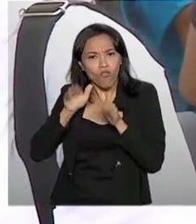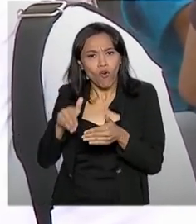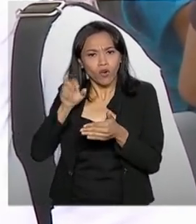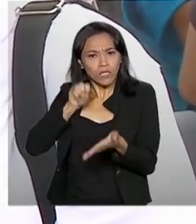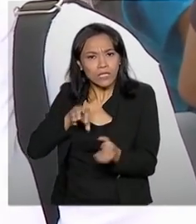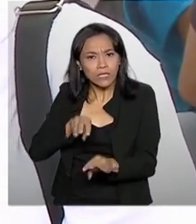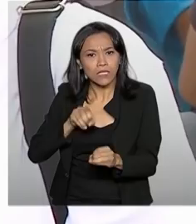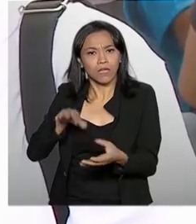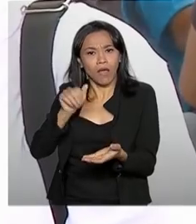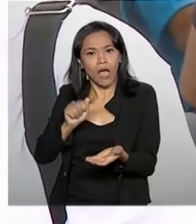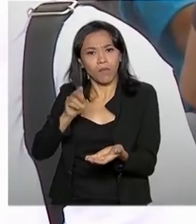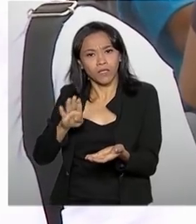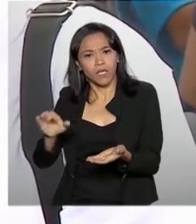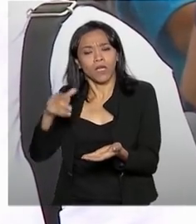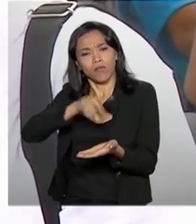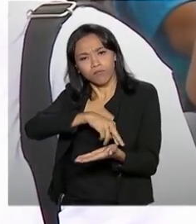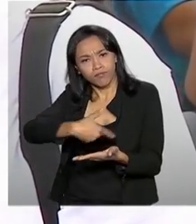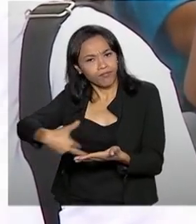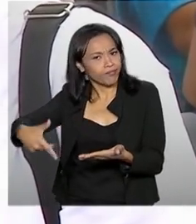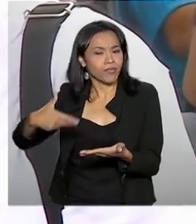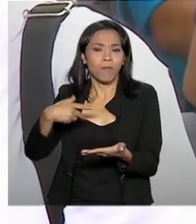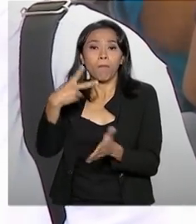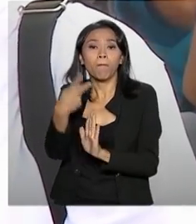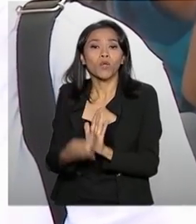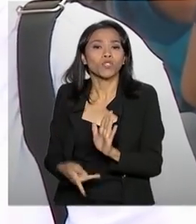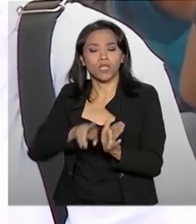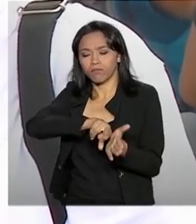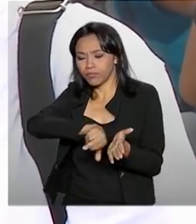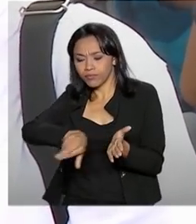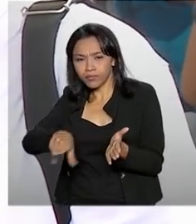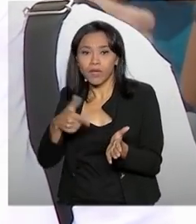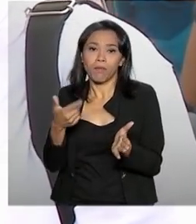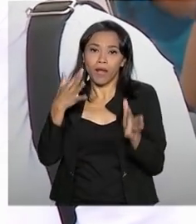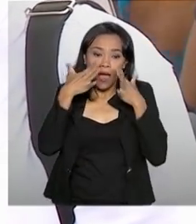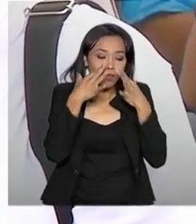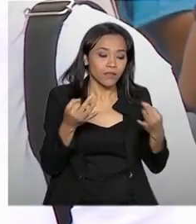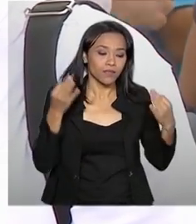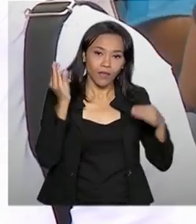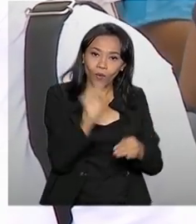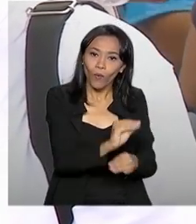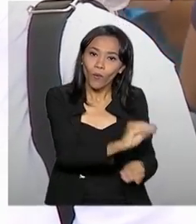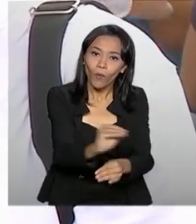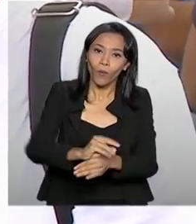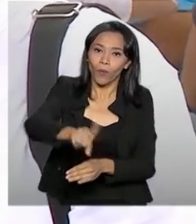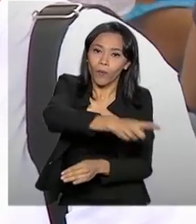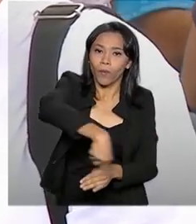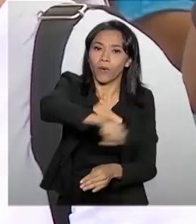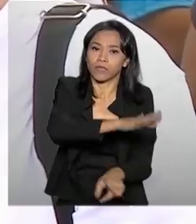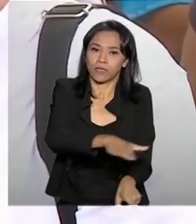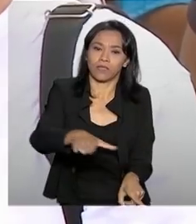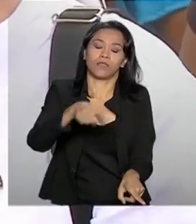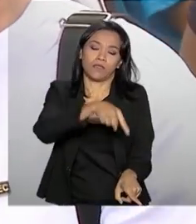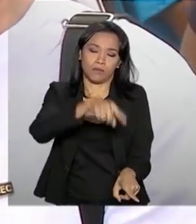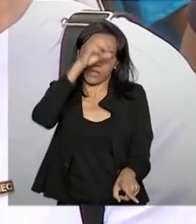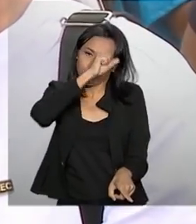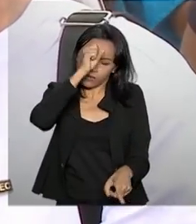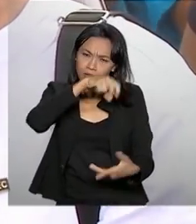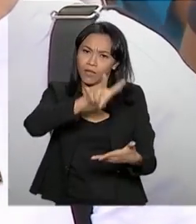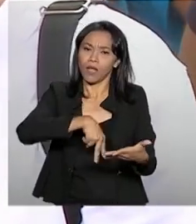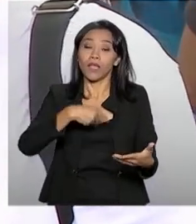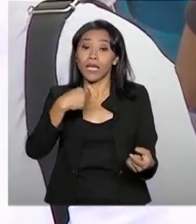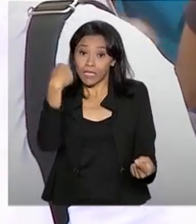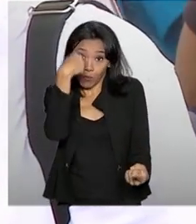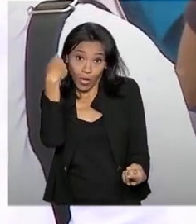à disposição aqui para projetos específicos para as crianças que estão sendo alfabetizadas em